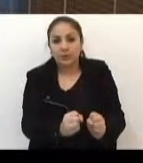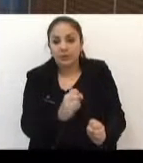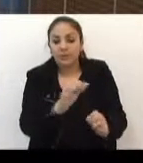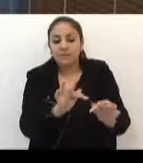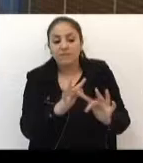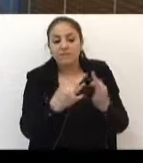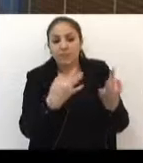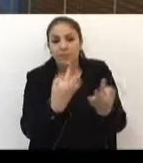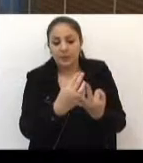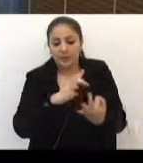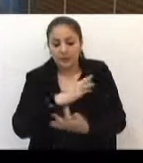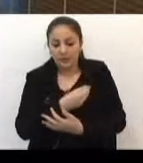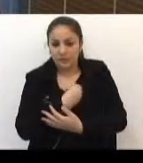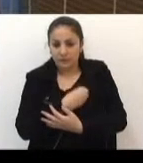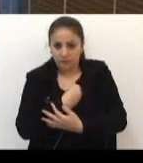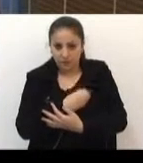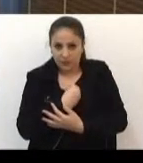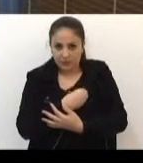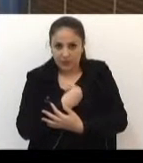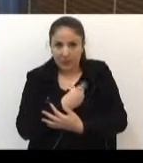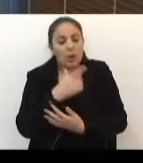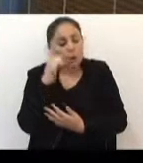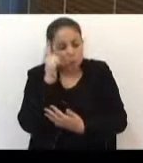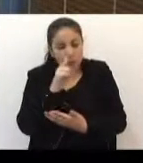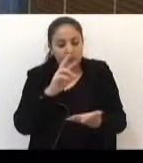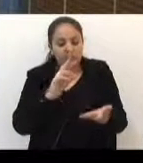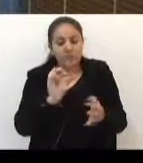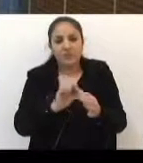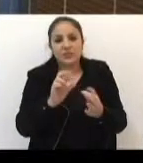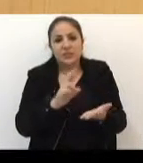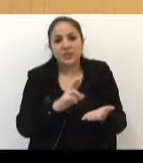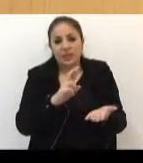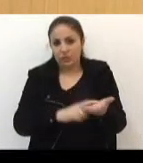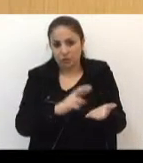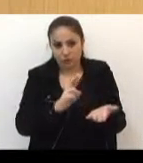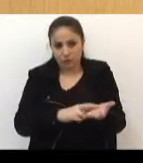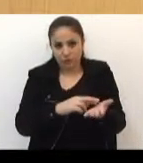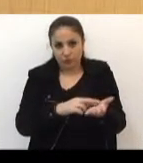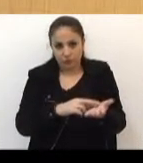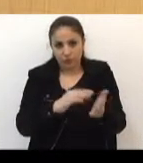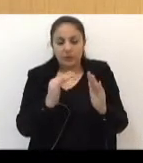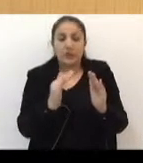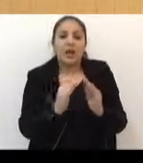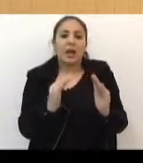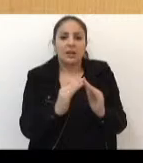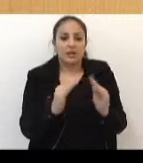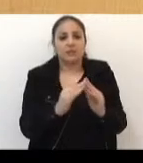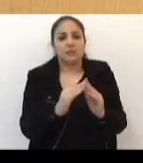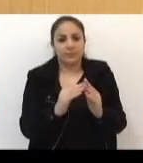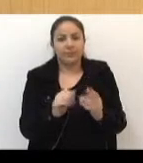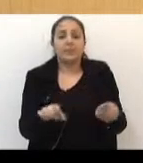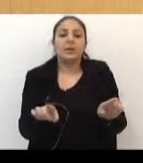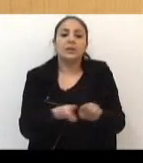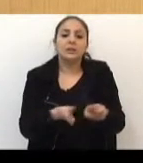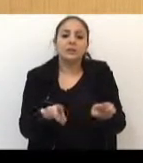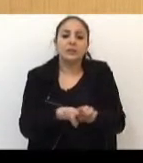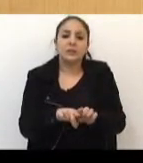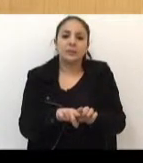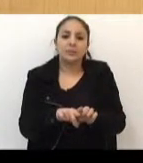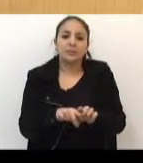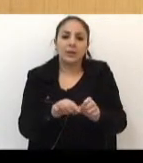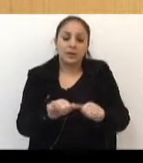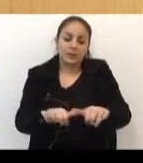residem encaminhar o registro do imóvel onde moram. E o plenário aprovou ainda o texto que